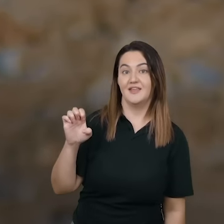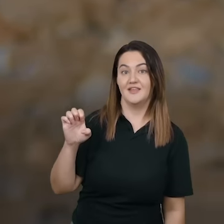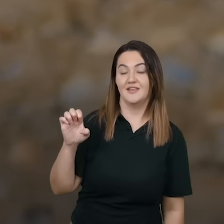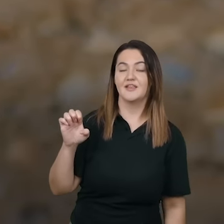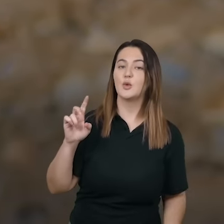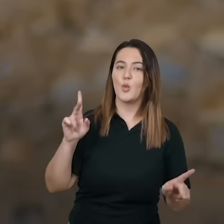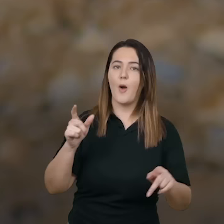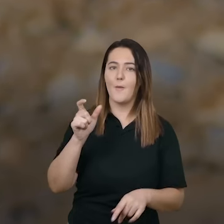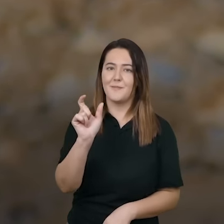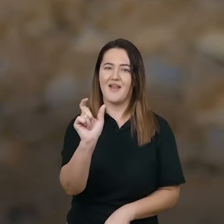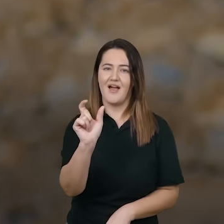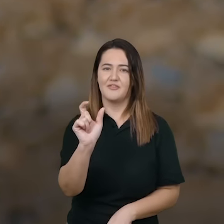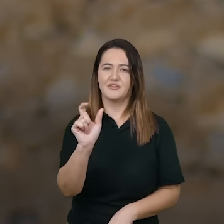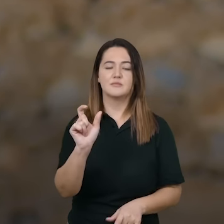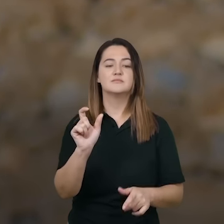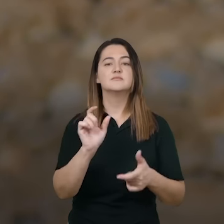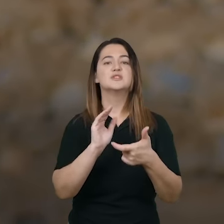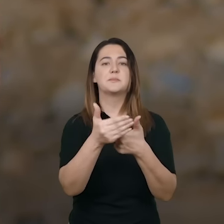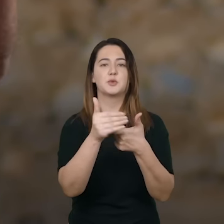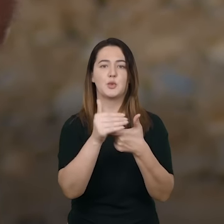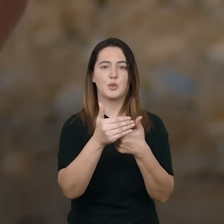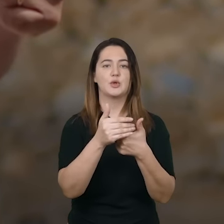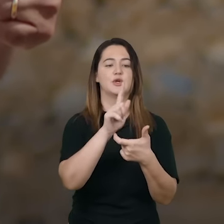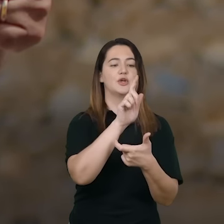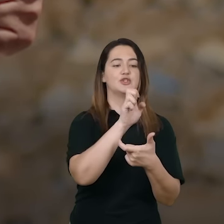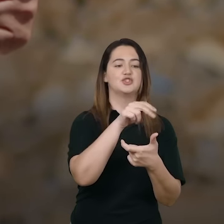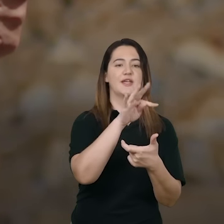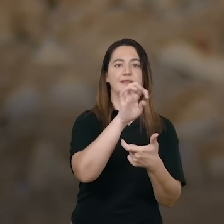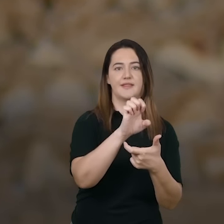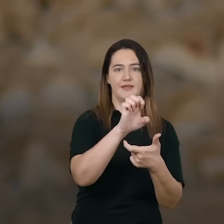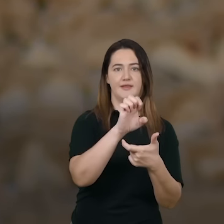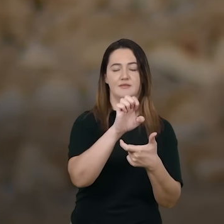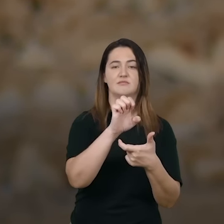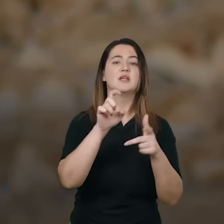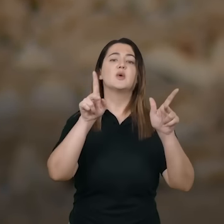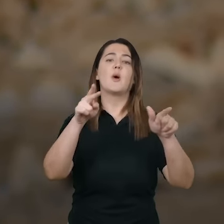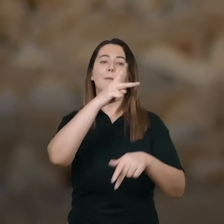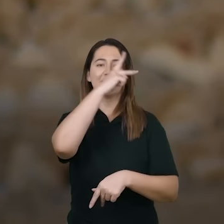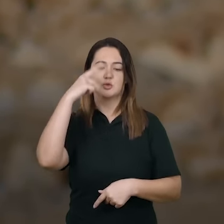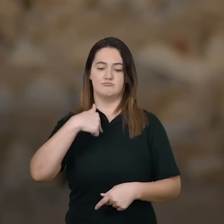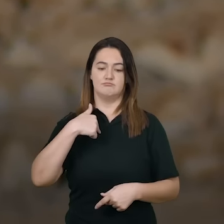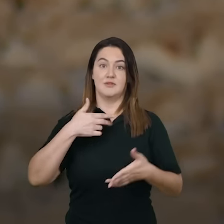Bíblia tinha de referir-se aos não-judeus, tá certo? A bem da